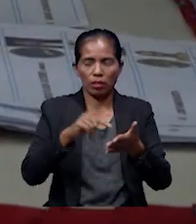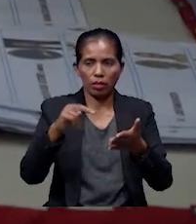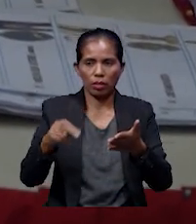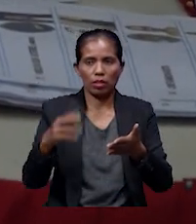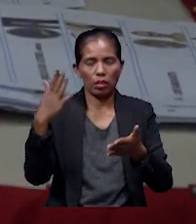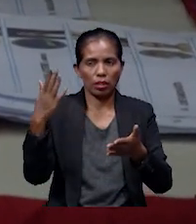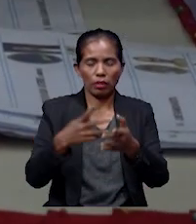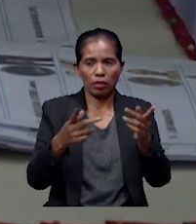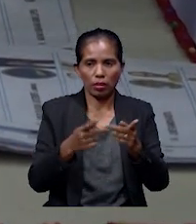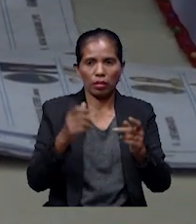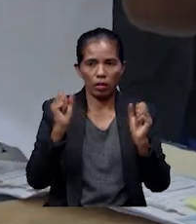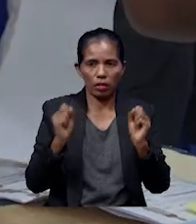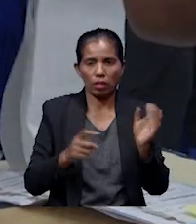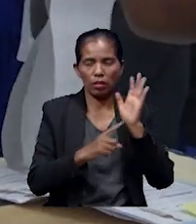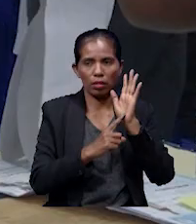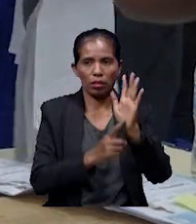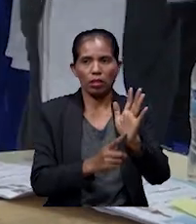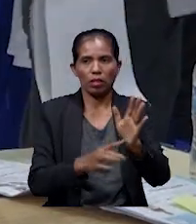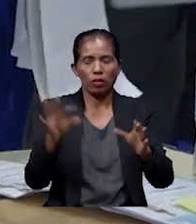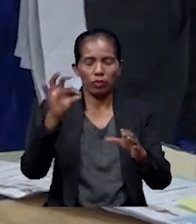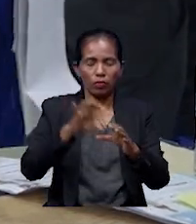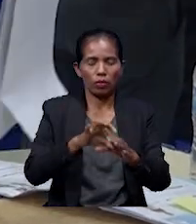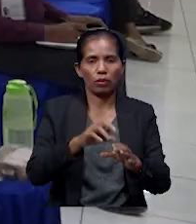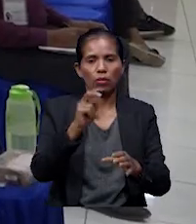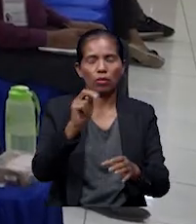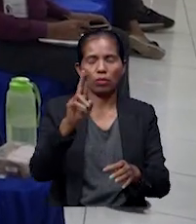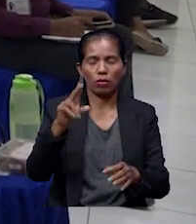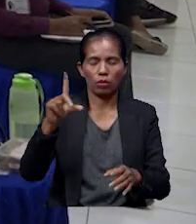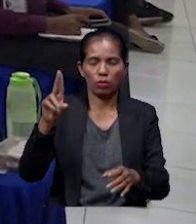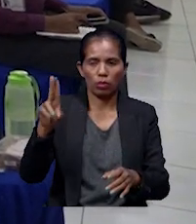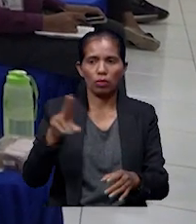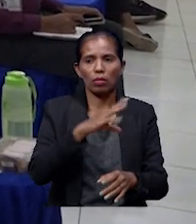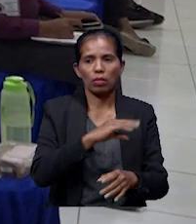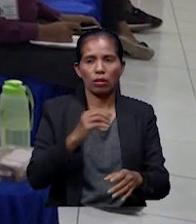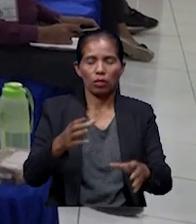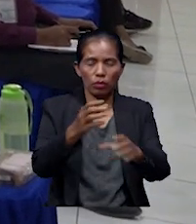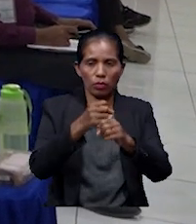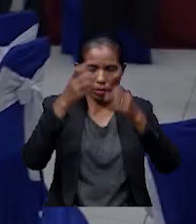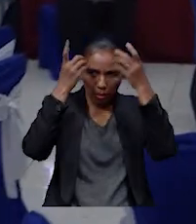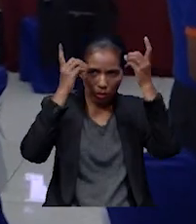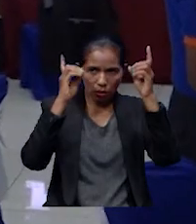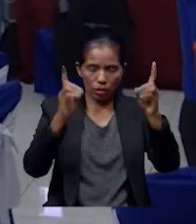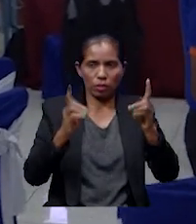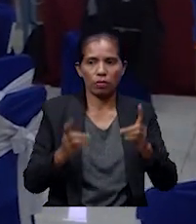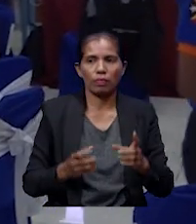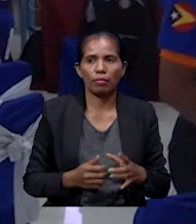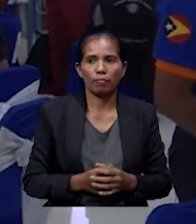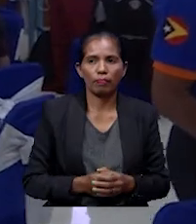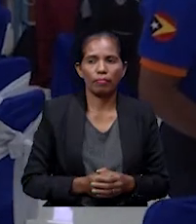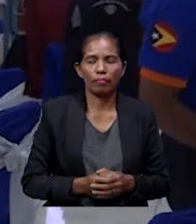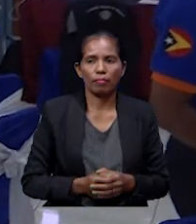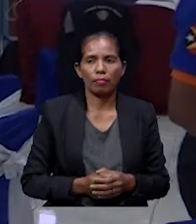acta sira, no definitivamente voto nulo, no voto reclamado sira, no voto e decisão para reclamação sira. Se aí